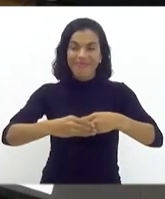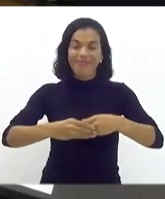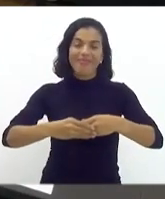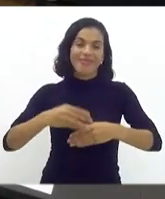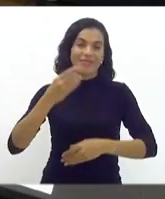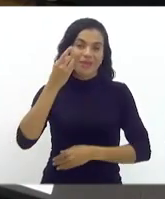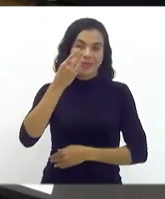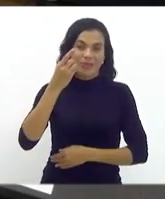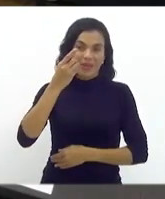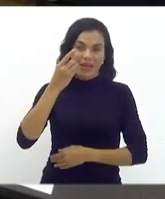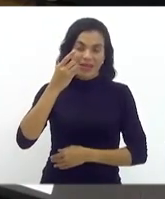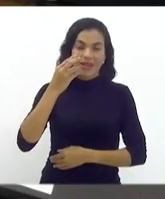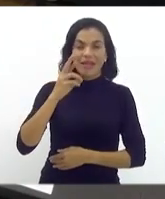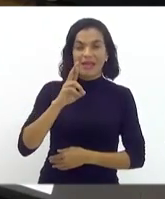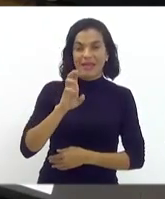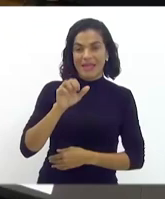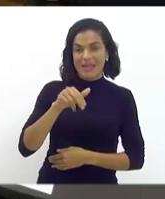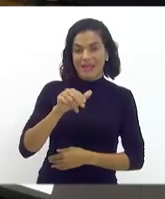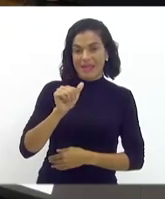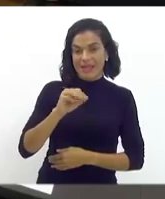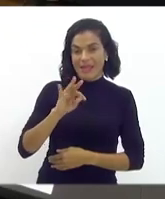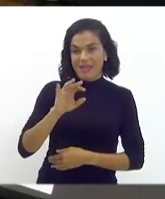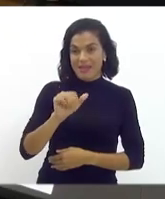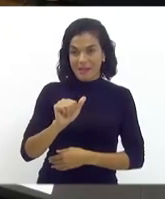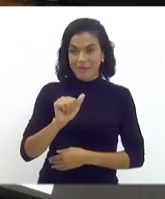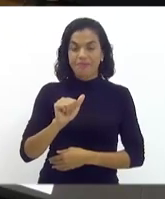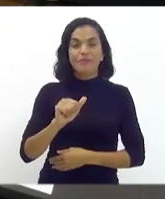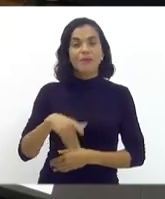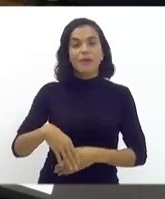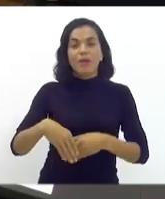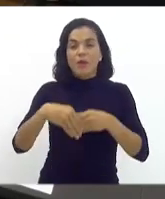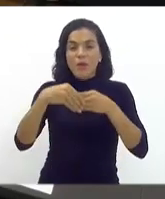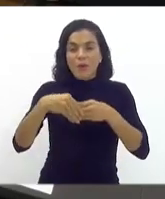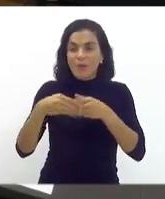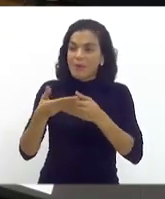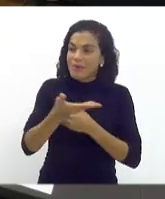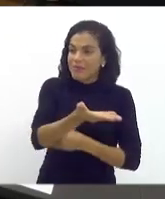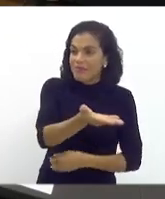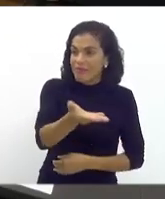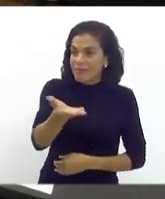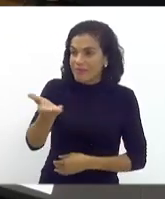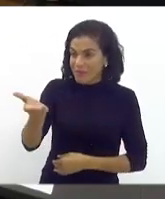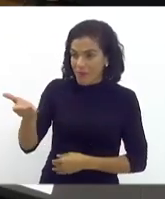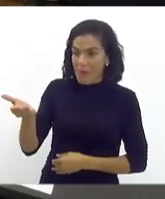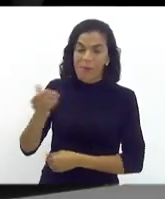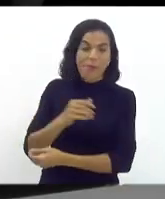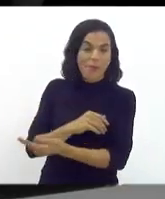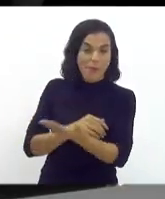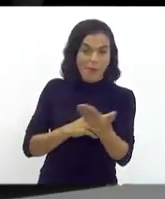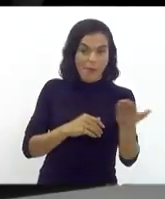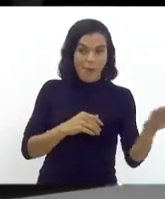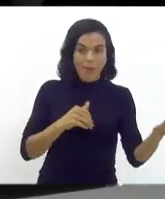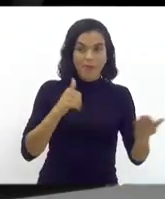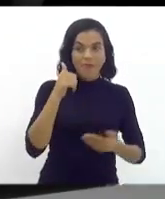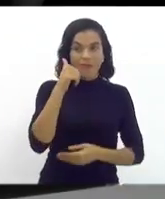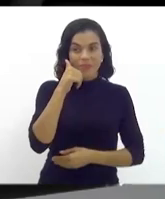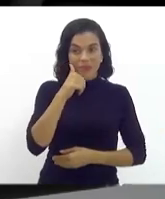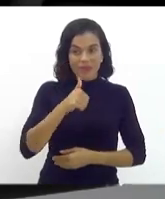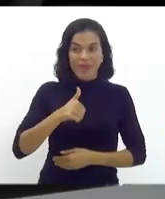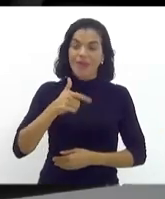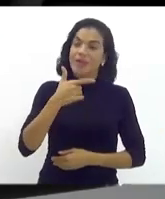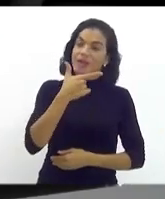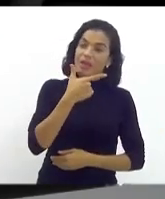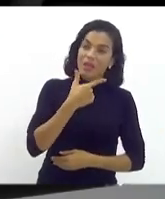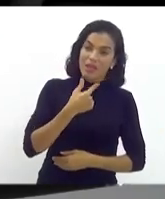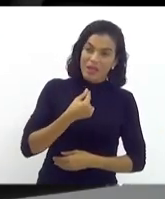deputada Renata Souza e fácil Se cumprimento extensiva a todos né a todas as deputadas e